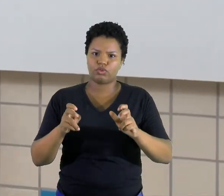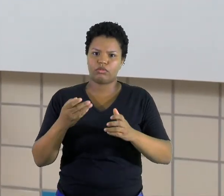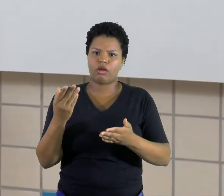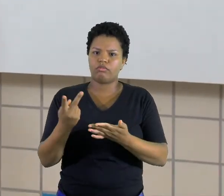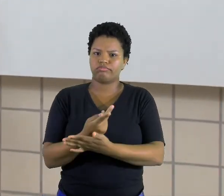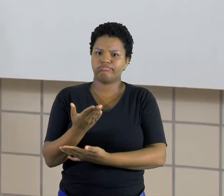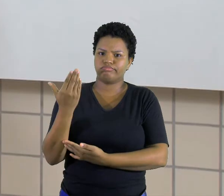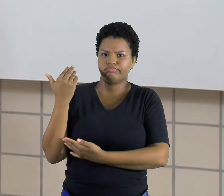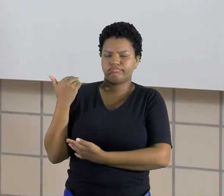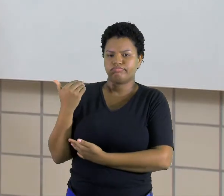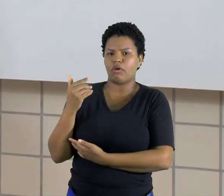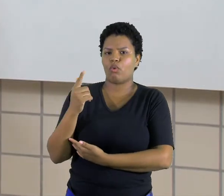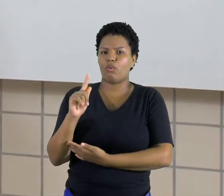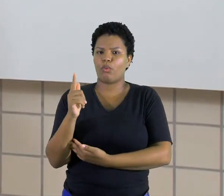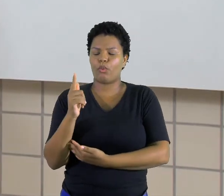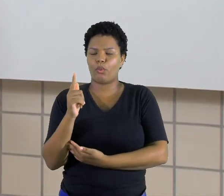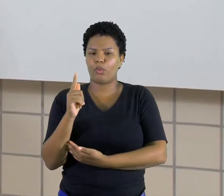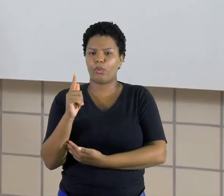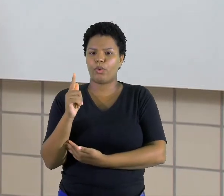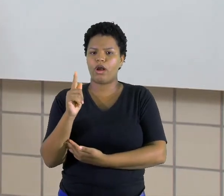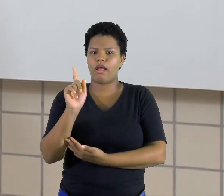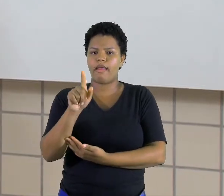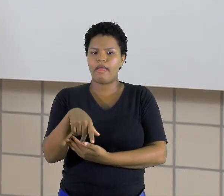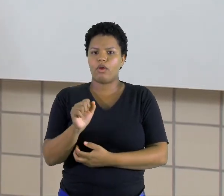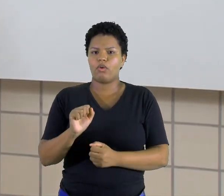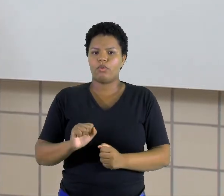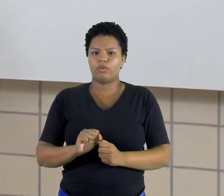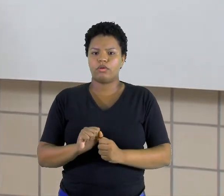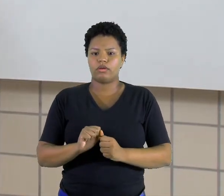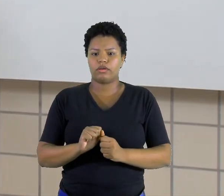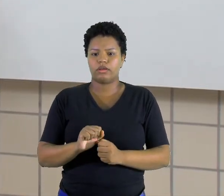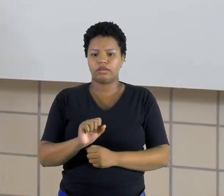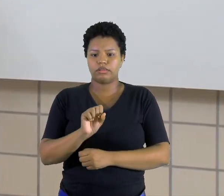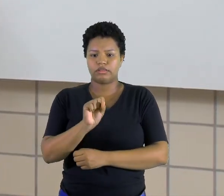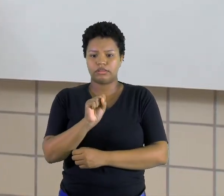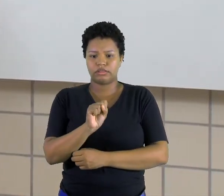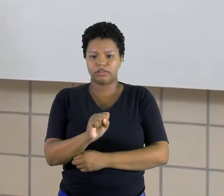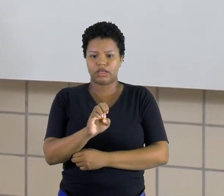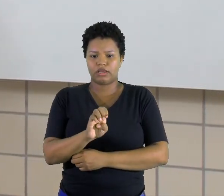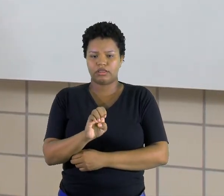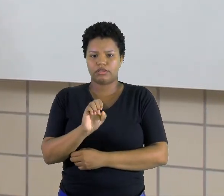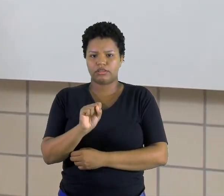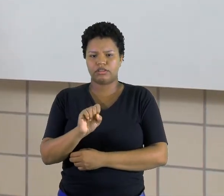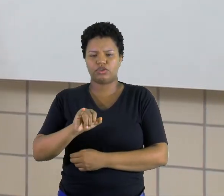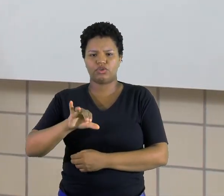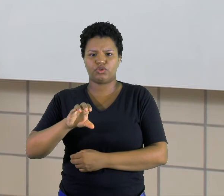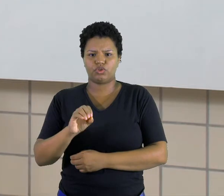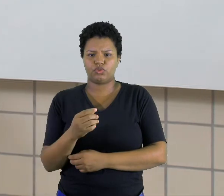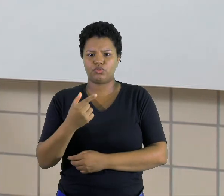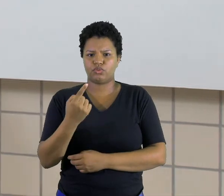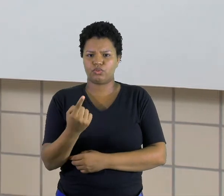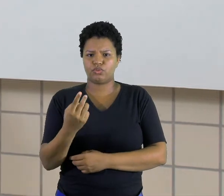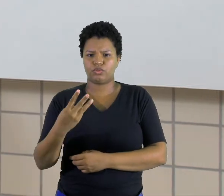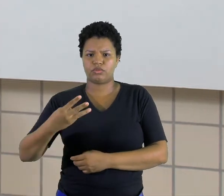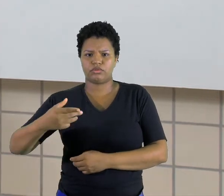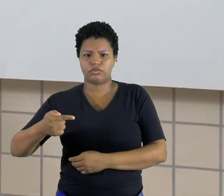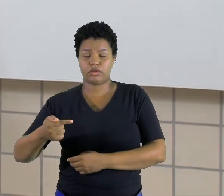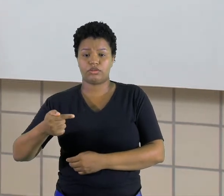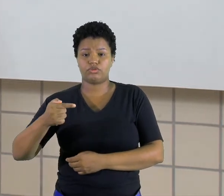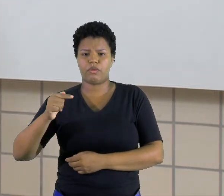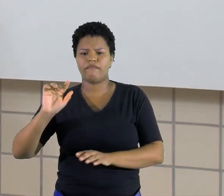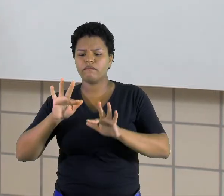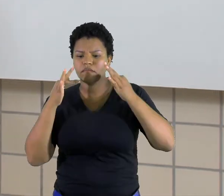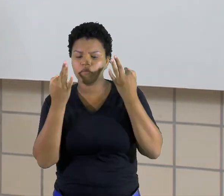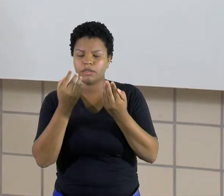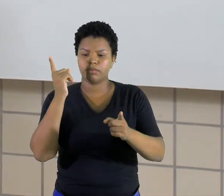atrás, lá em Goiânia, que foi a exposição do Césio-137. Uma família encontrou